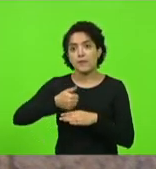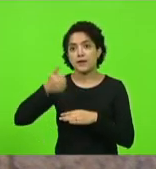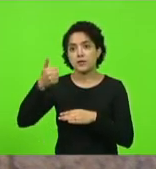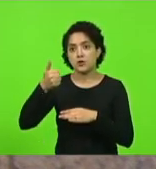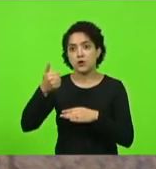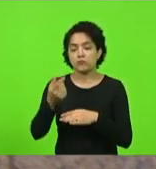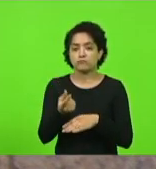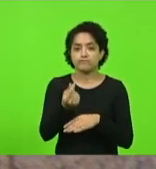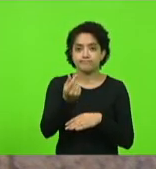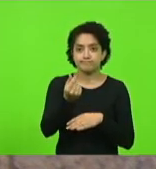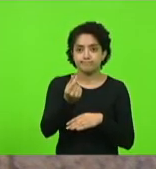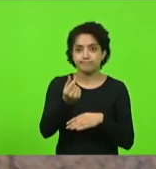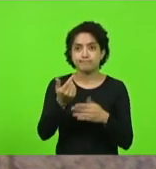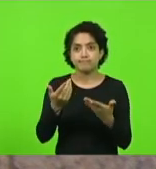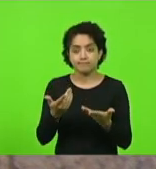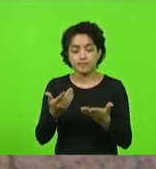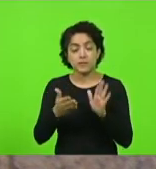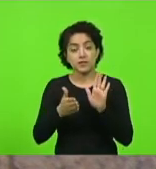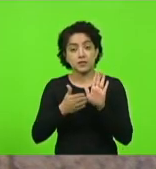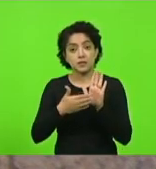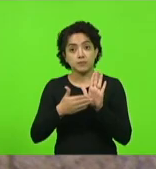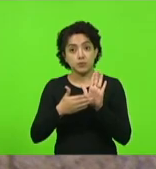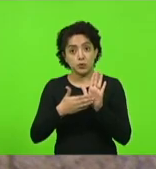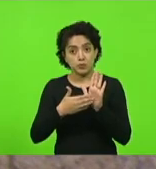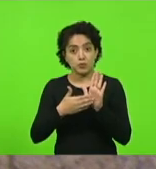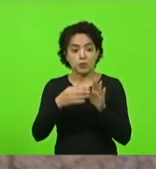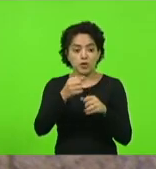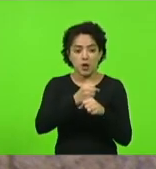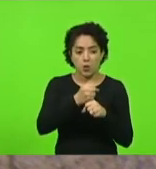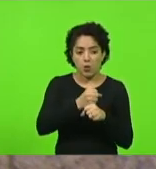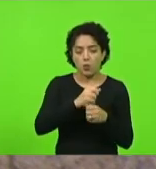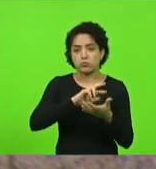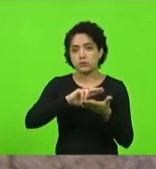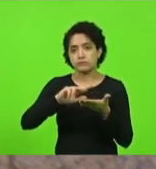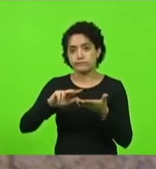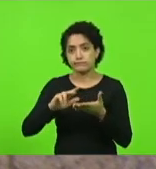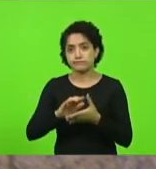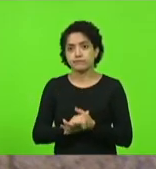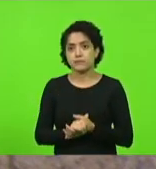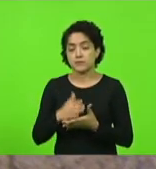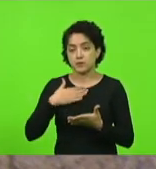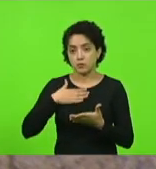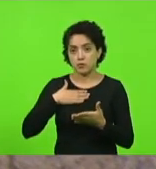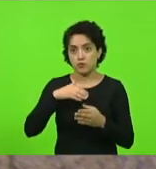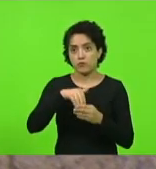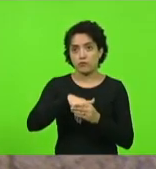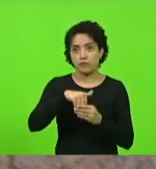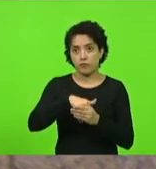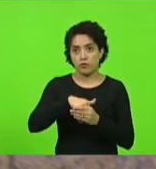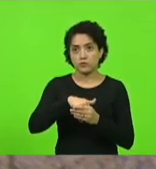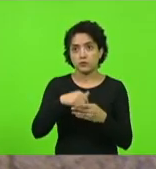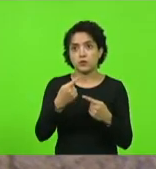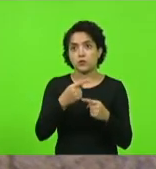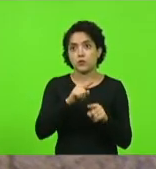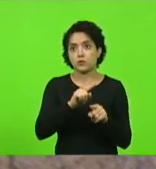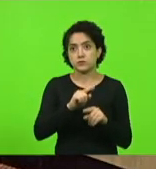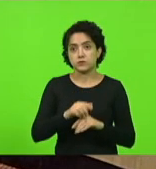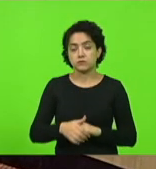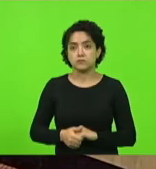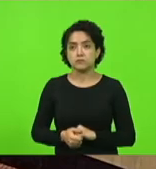preço dentro daquilo que se propõe a obra em questão. Então, meu voto, com certeza, é contrário a esse